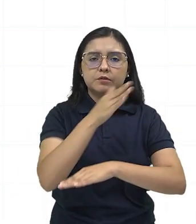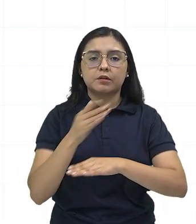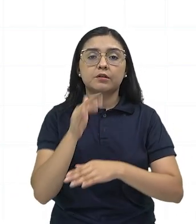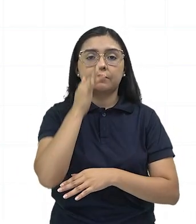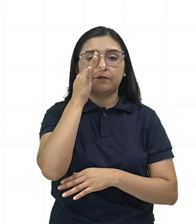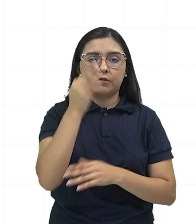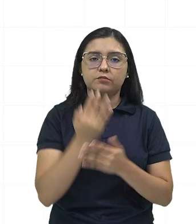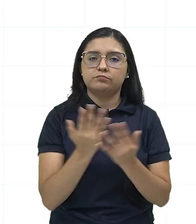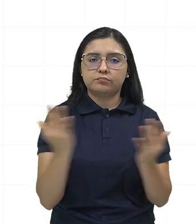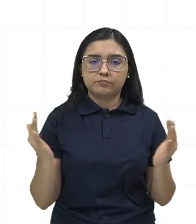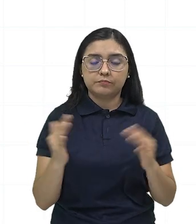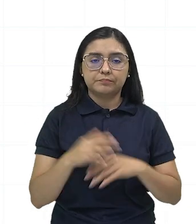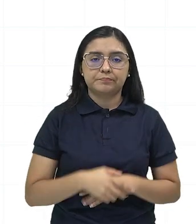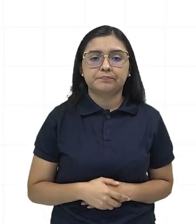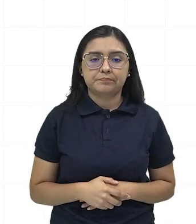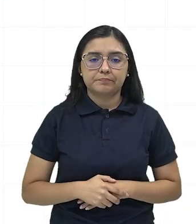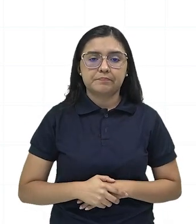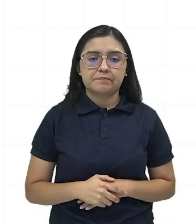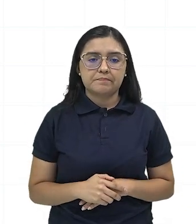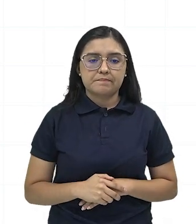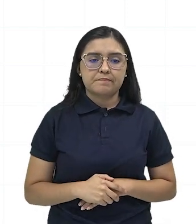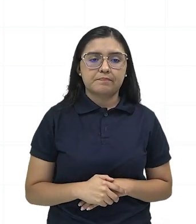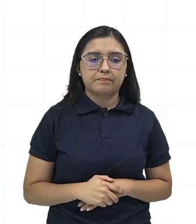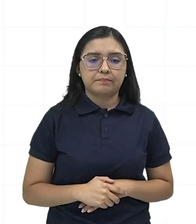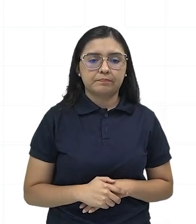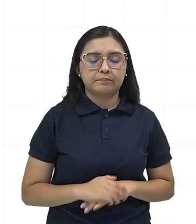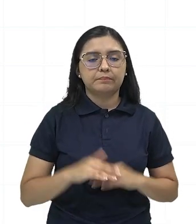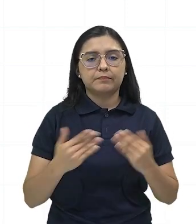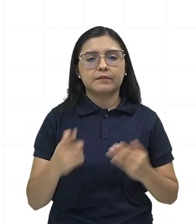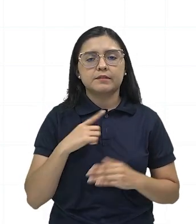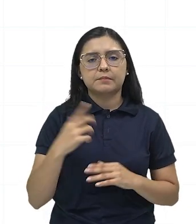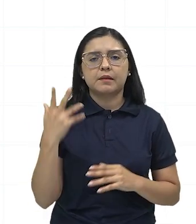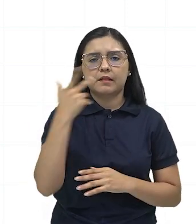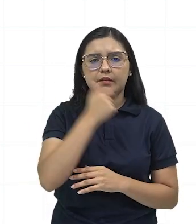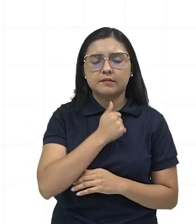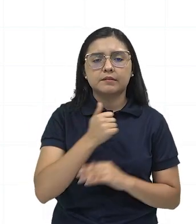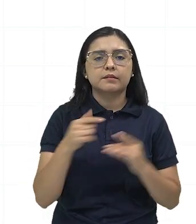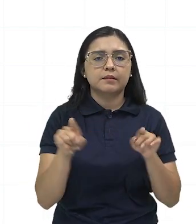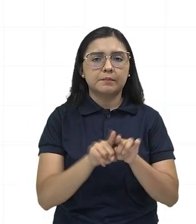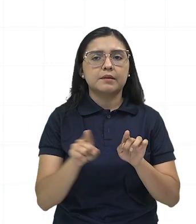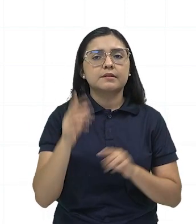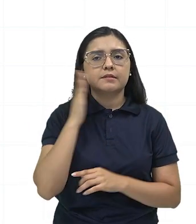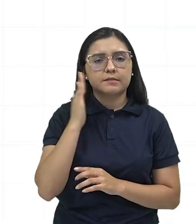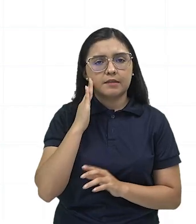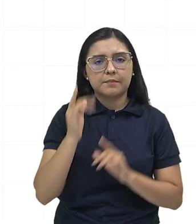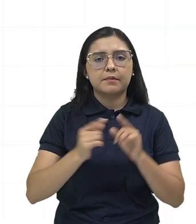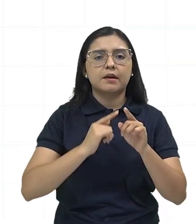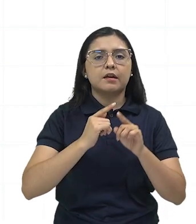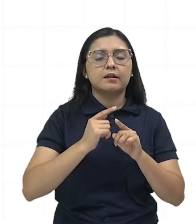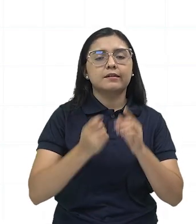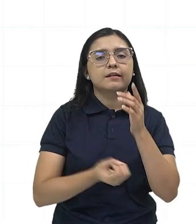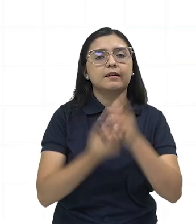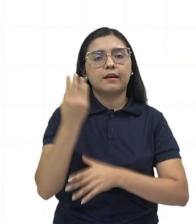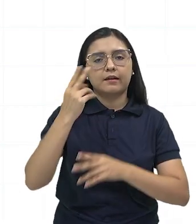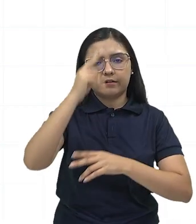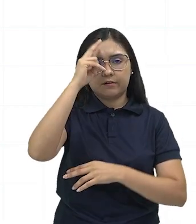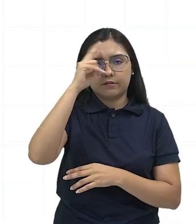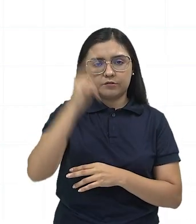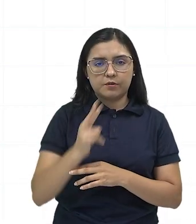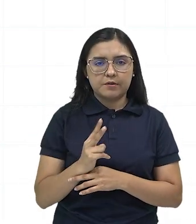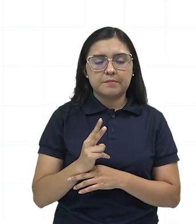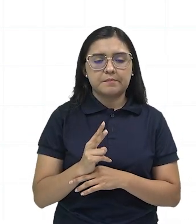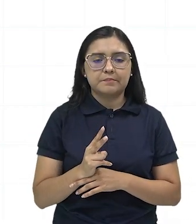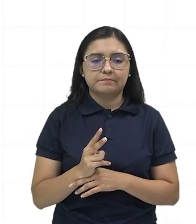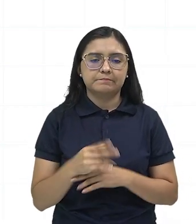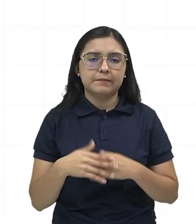tudo que aparecer, essa beleza que é o mundo, e que ele saiba também inventar histórias. E o menino quer aprender com esse burrinho. Por